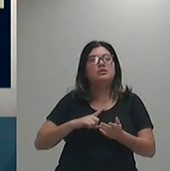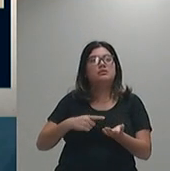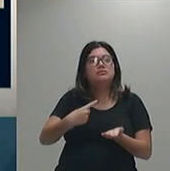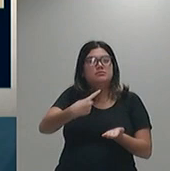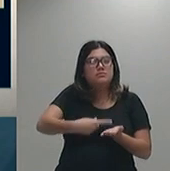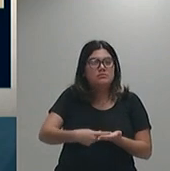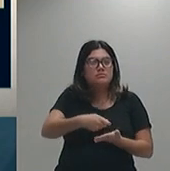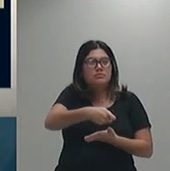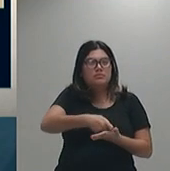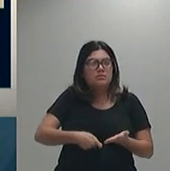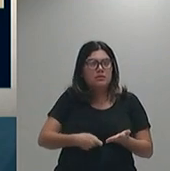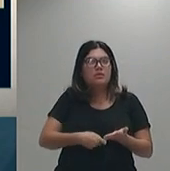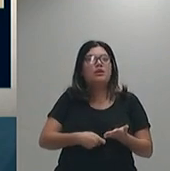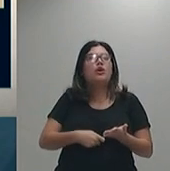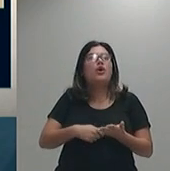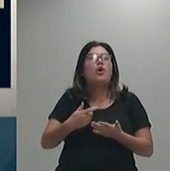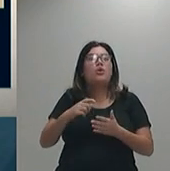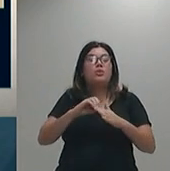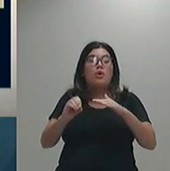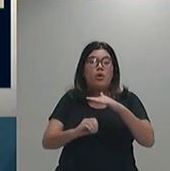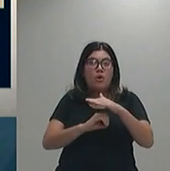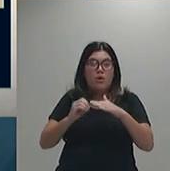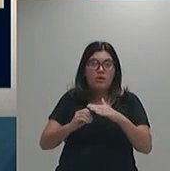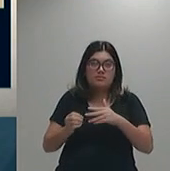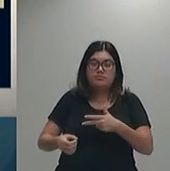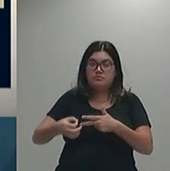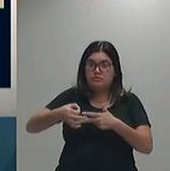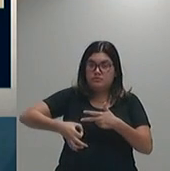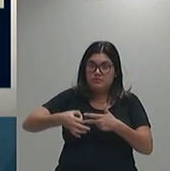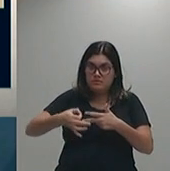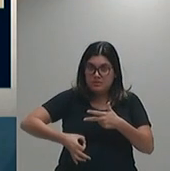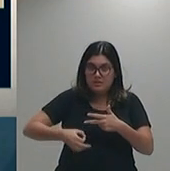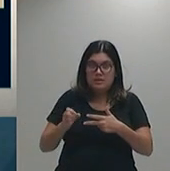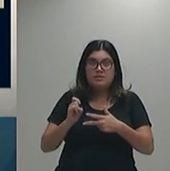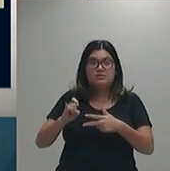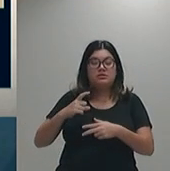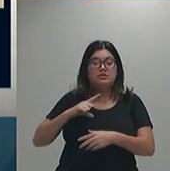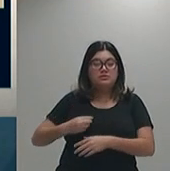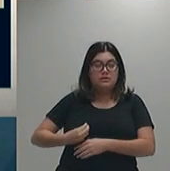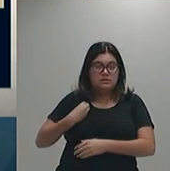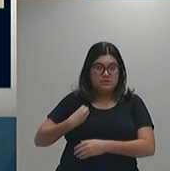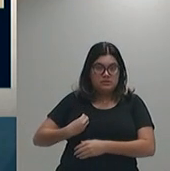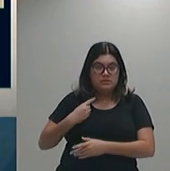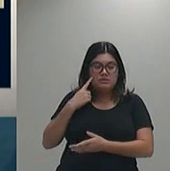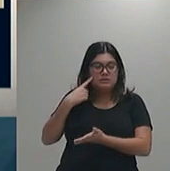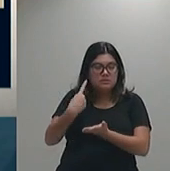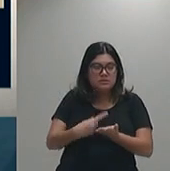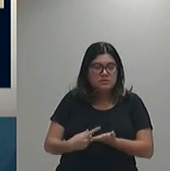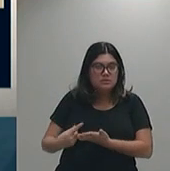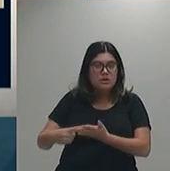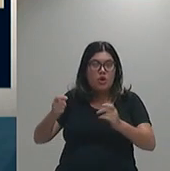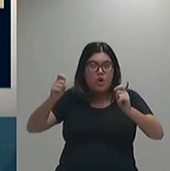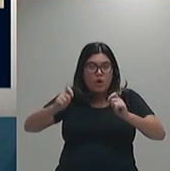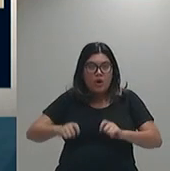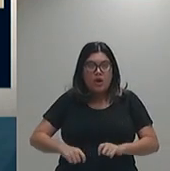de competência entre órgãos do Poder Judiciário se estivéssemos cuidado de um convite competente entre dois órgãos do